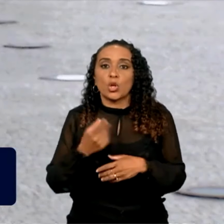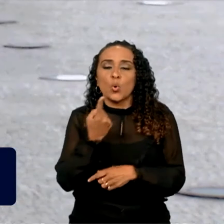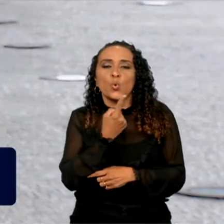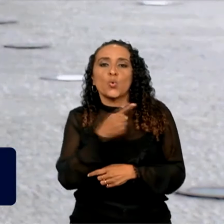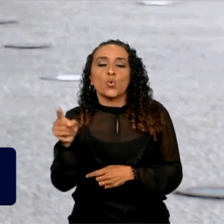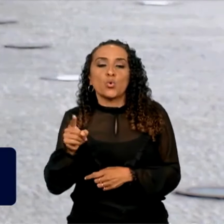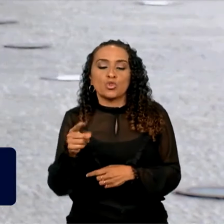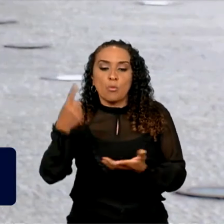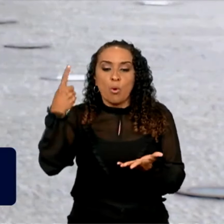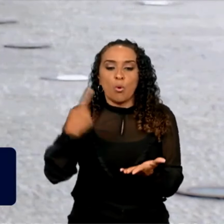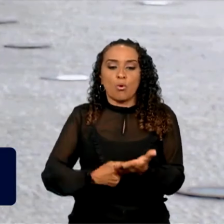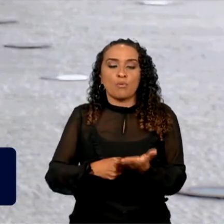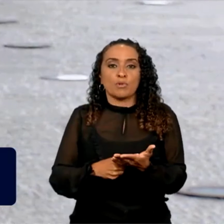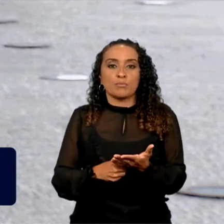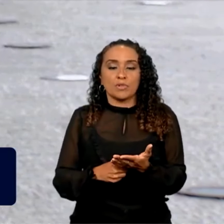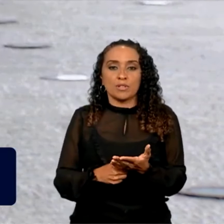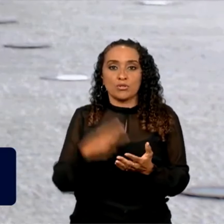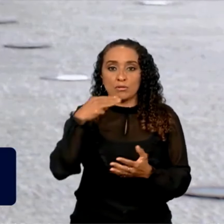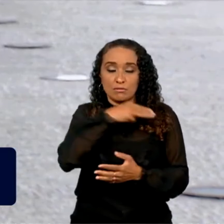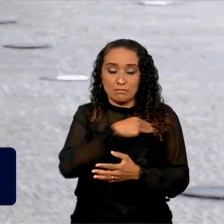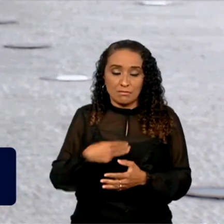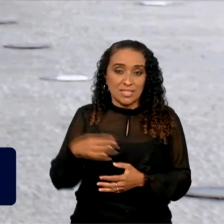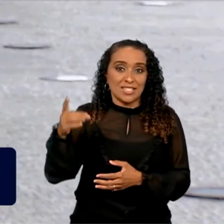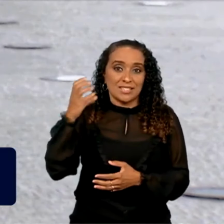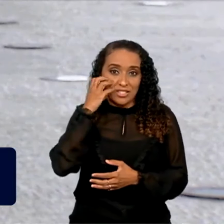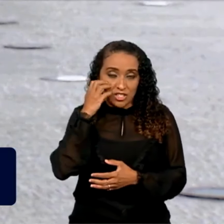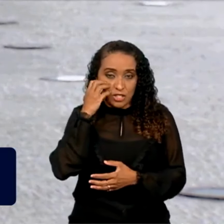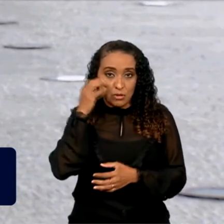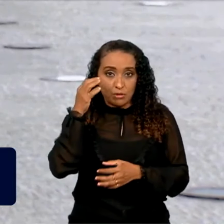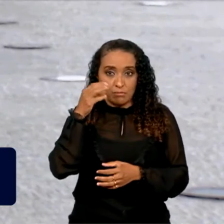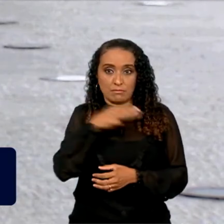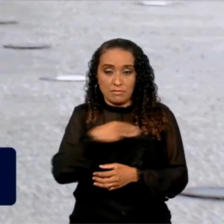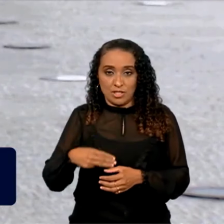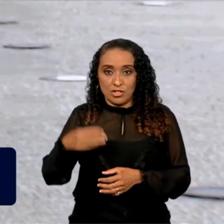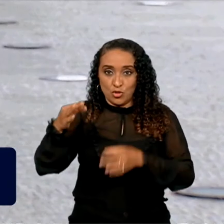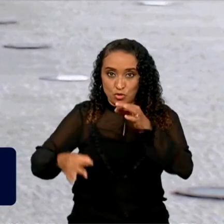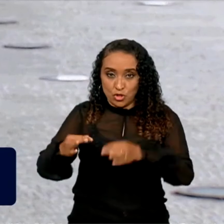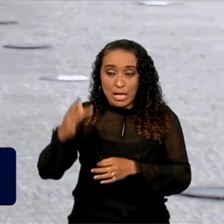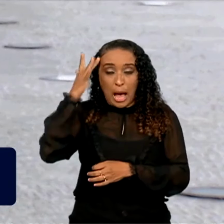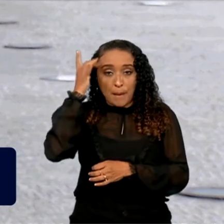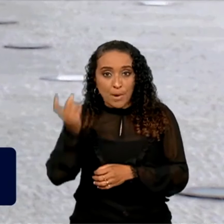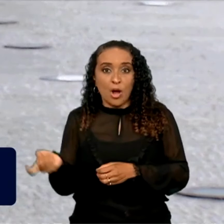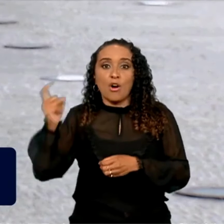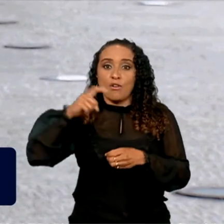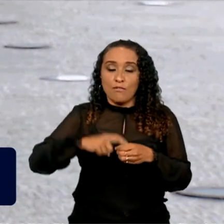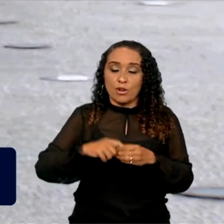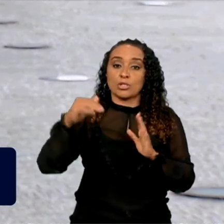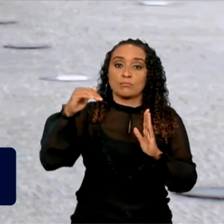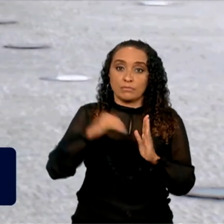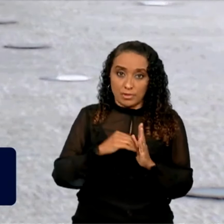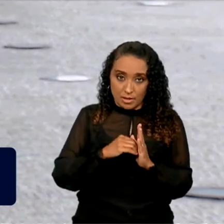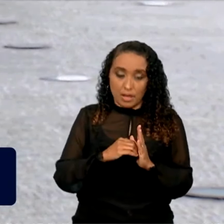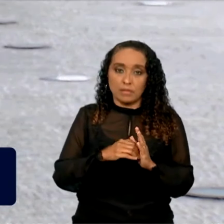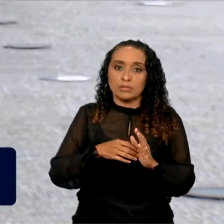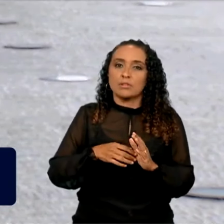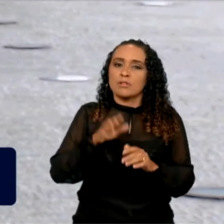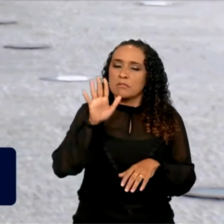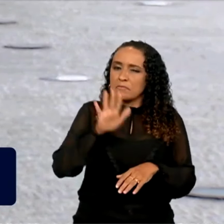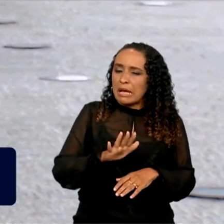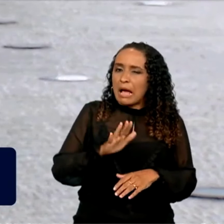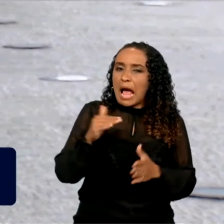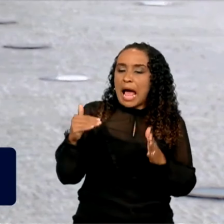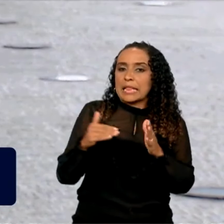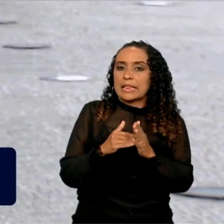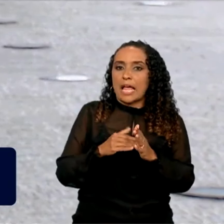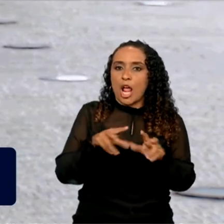último compromisso de Flávio Dino como ministro da Justiça. A partir de amanhã ele volta para o Senado, onde vai ficar até